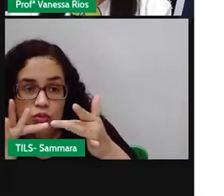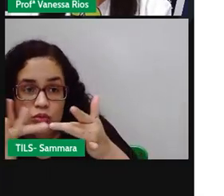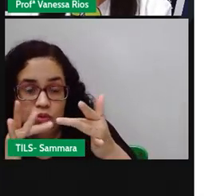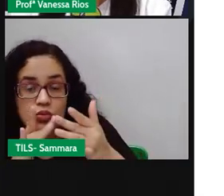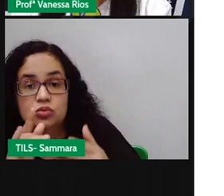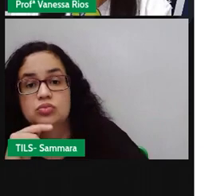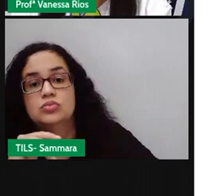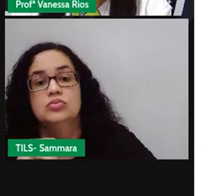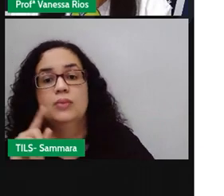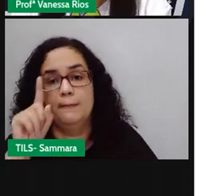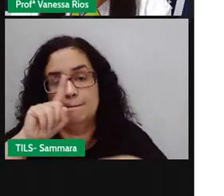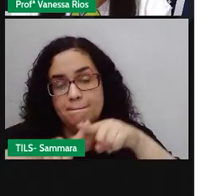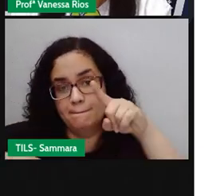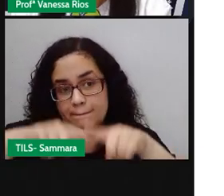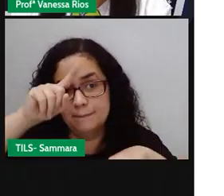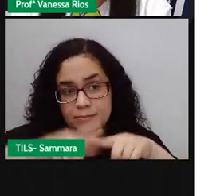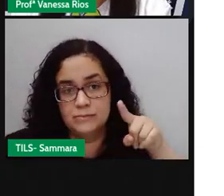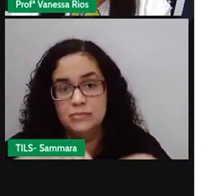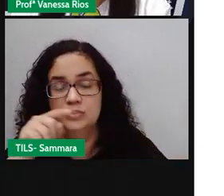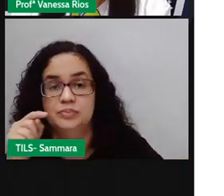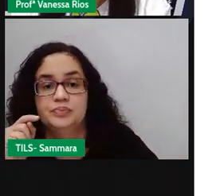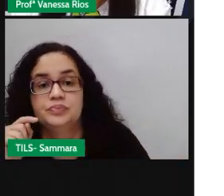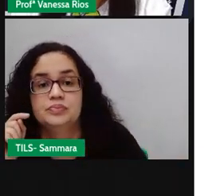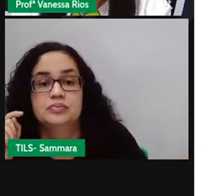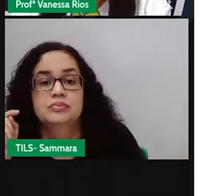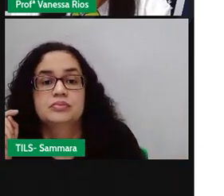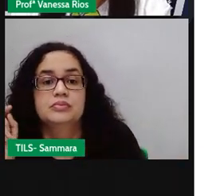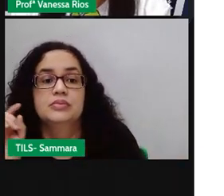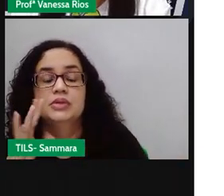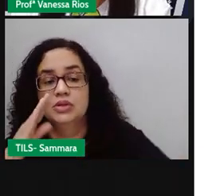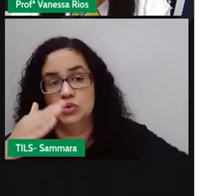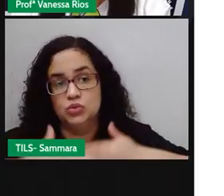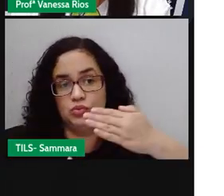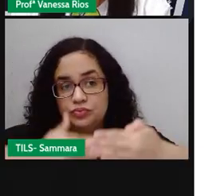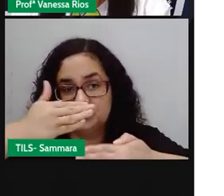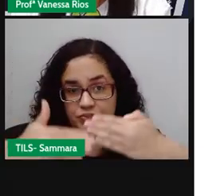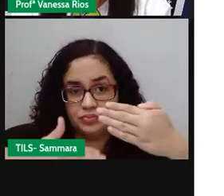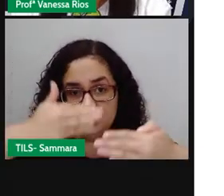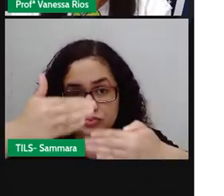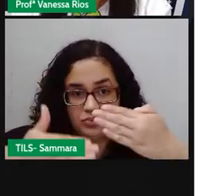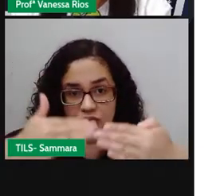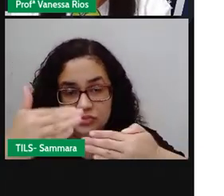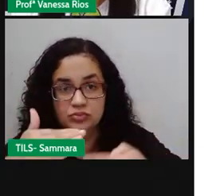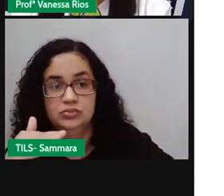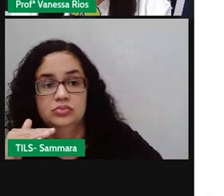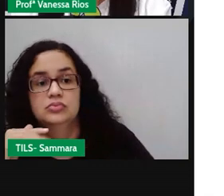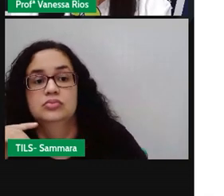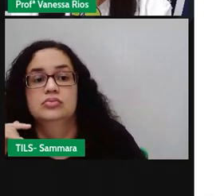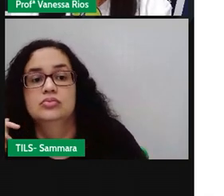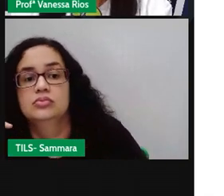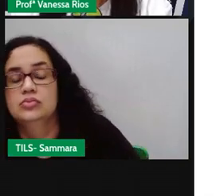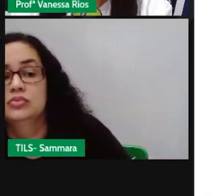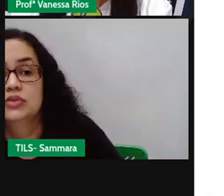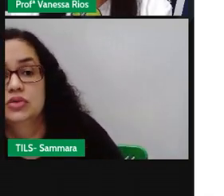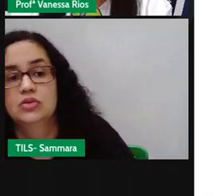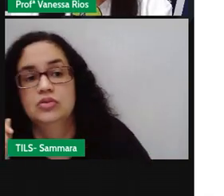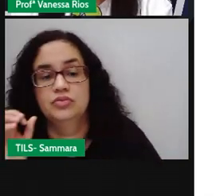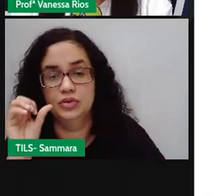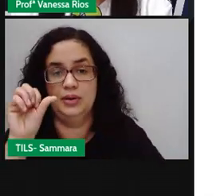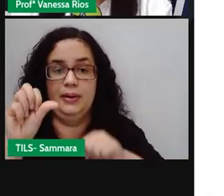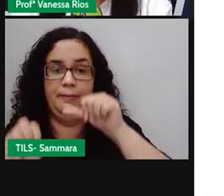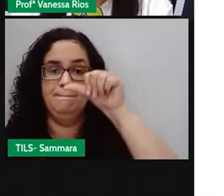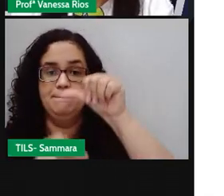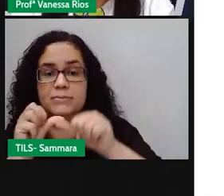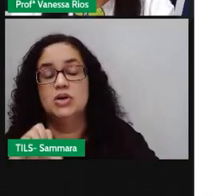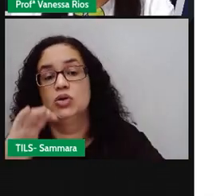e de formação de materiais. E a gente vê, cada dia vai passando, né? O tempo vai passando, o tempo vai mudando,